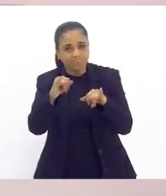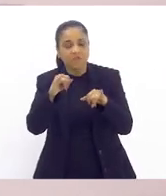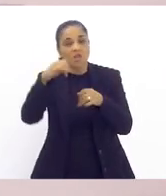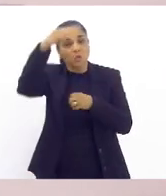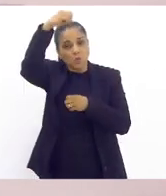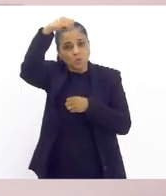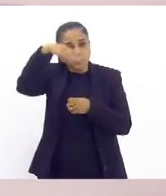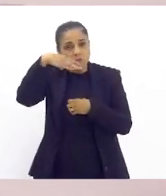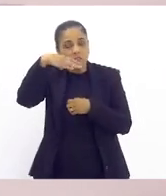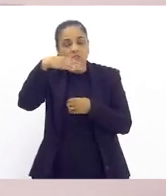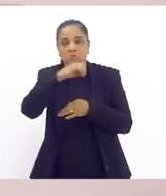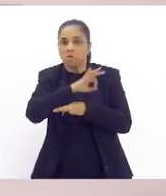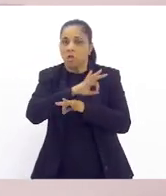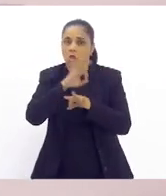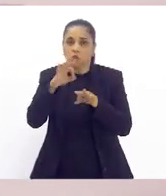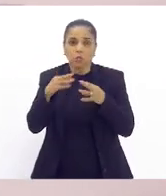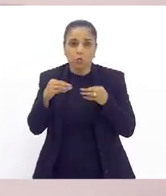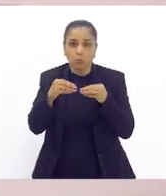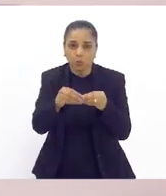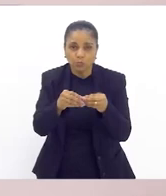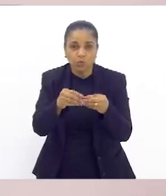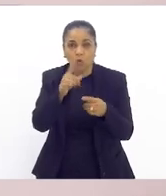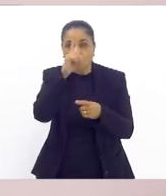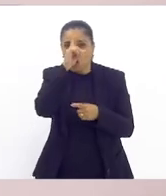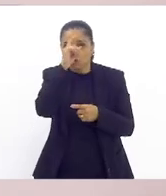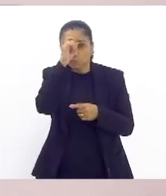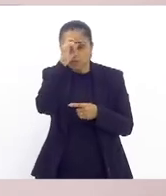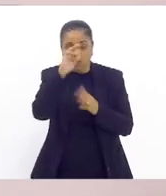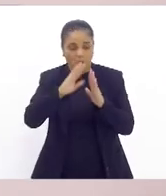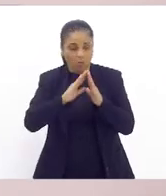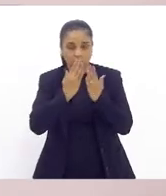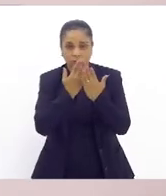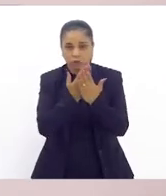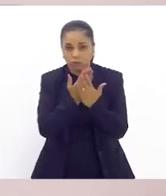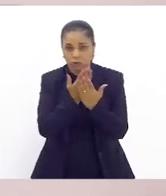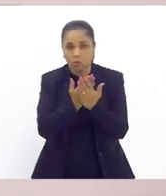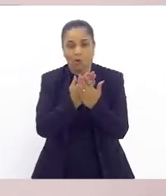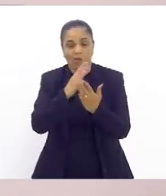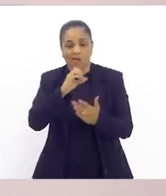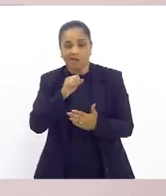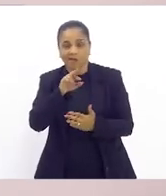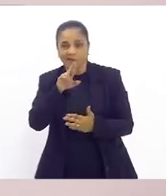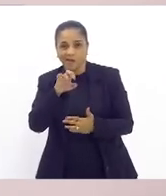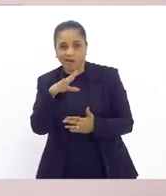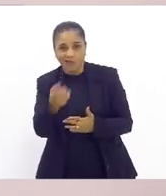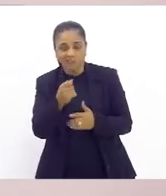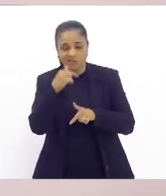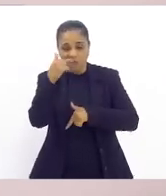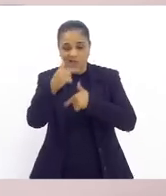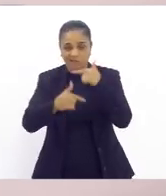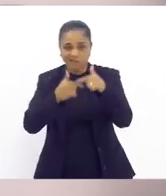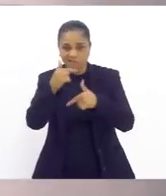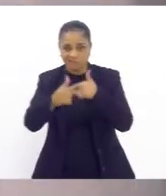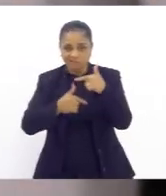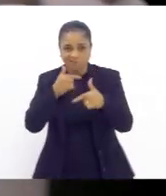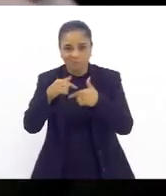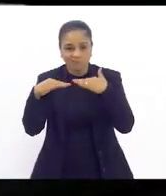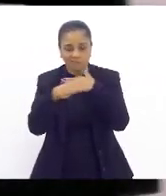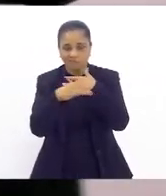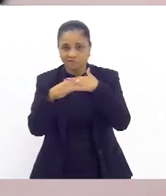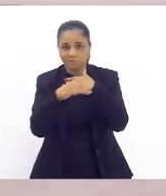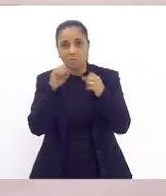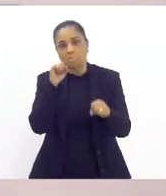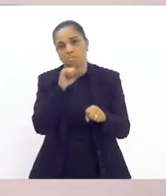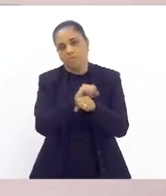sem iluminação não funciona hospital escola creche a cidade não anda então fica aqui o meu